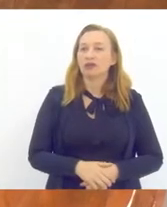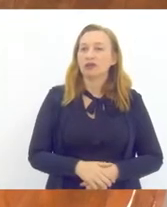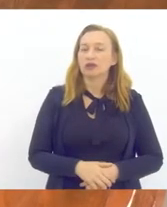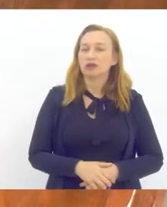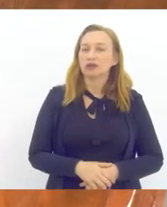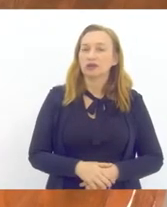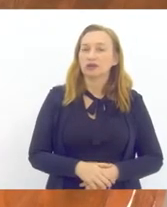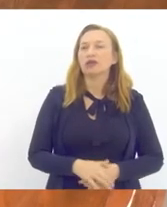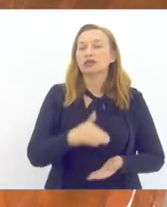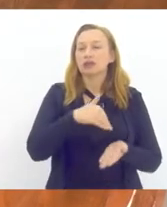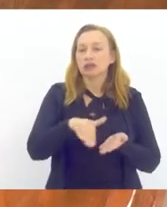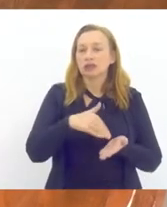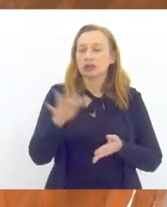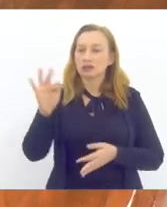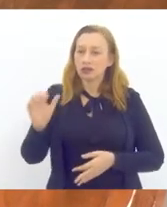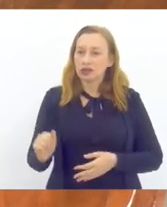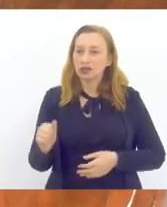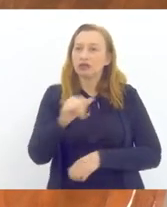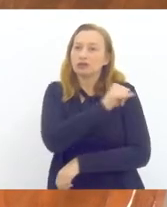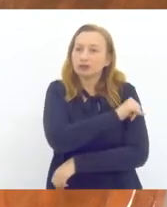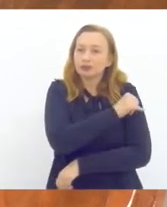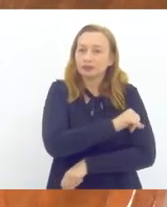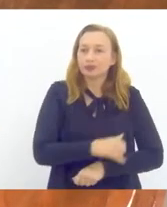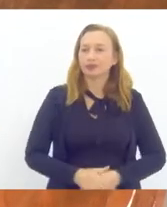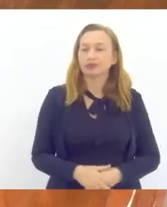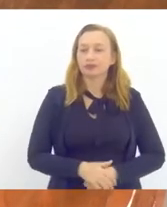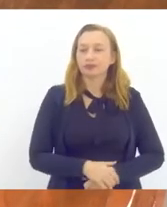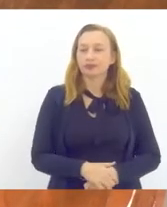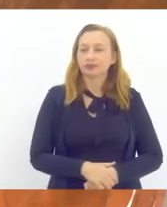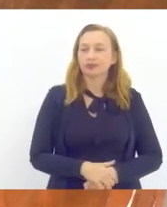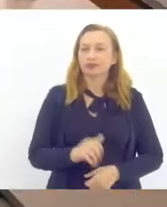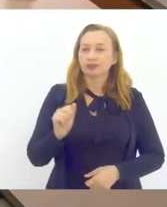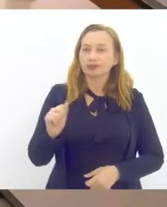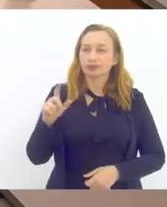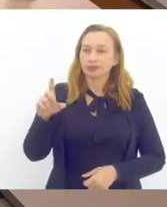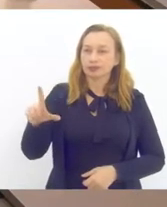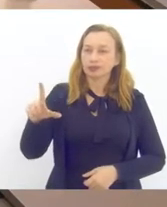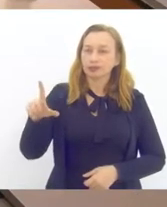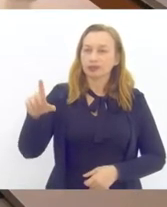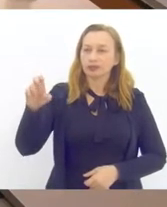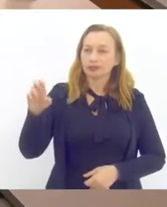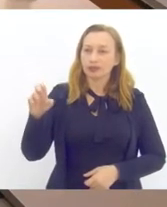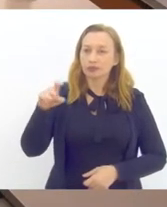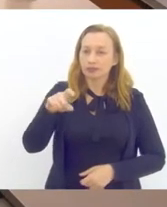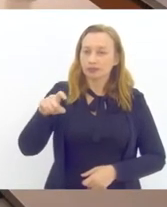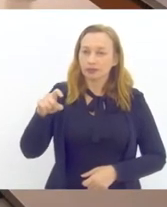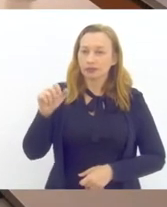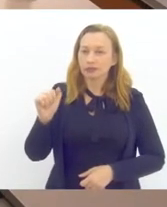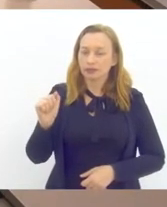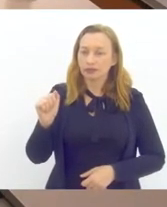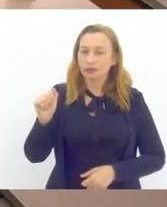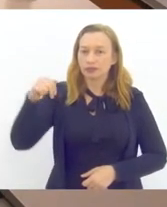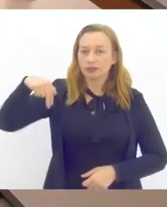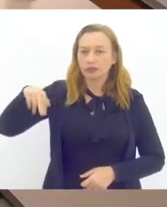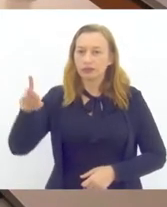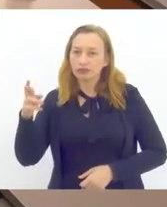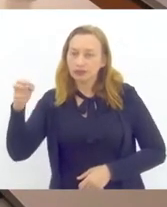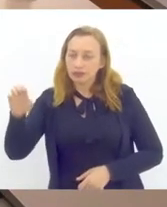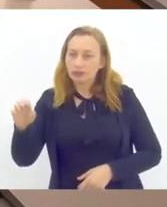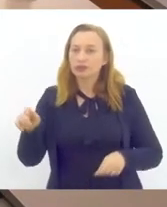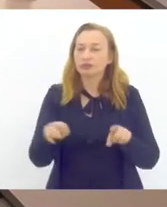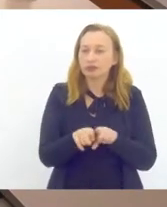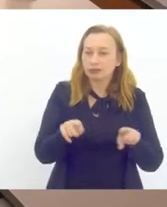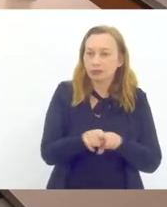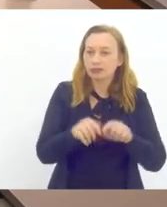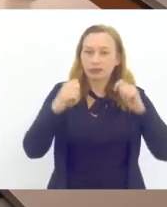da Secretaria de Fazenda do Rio de Janeiro, o Alexandre Calvé, também assessor da Secretaria de